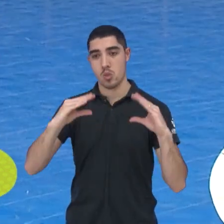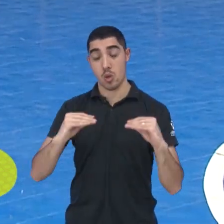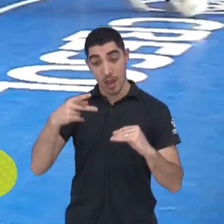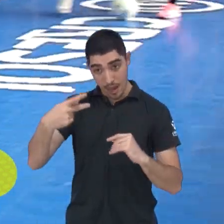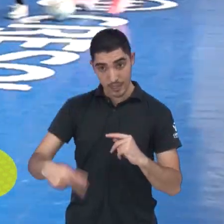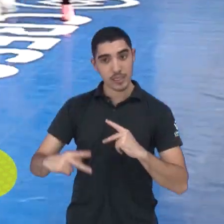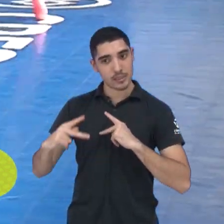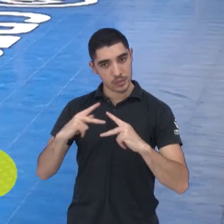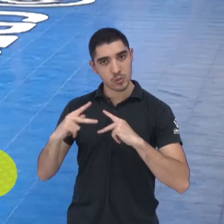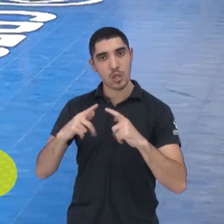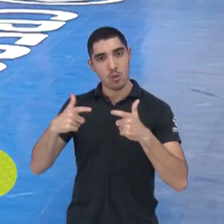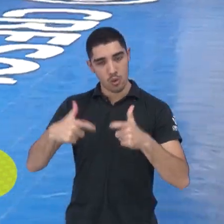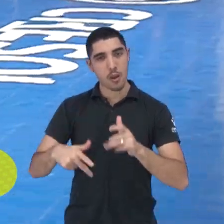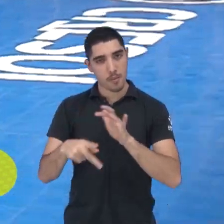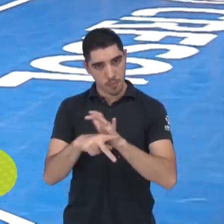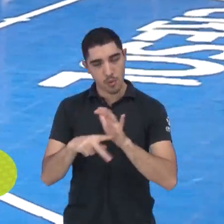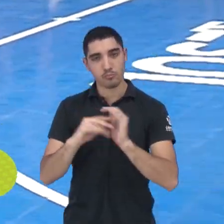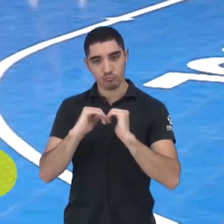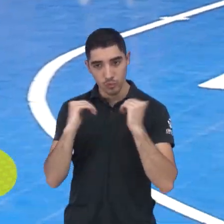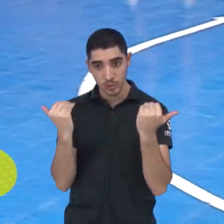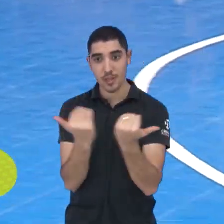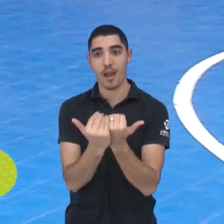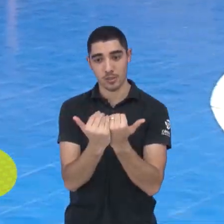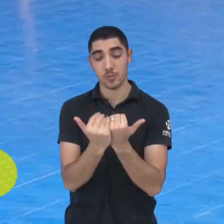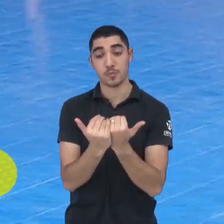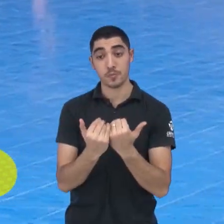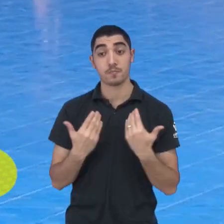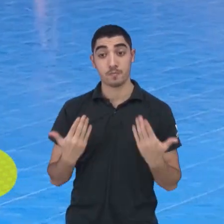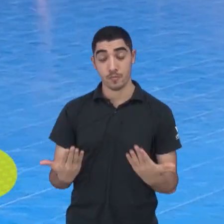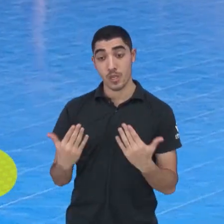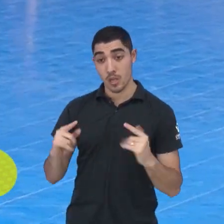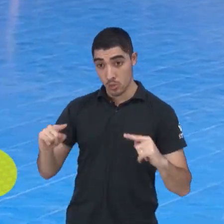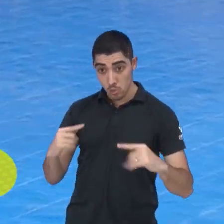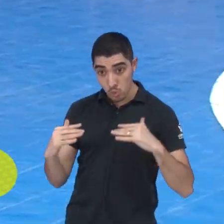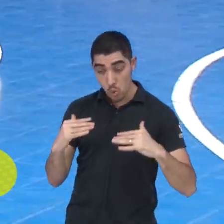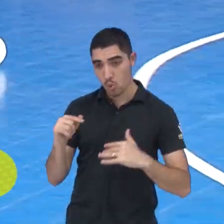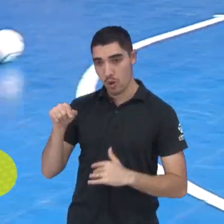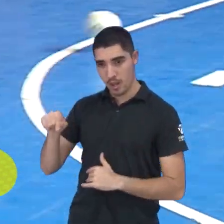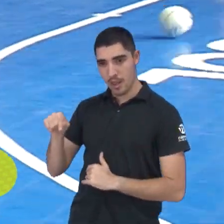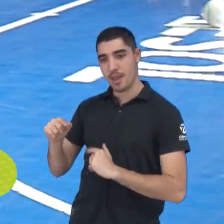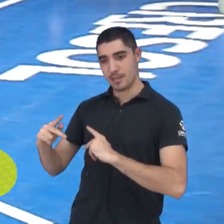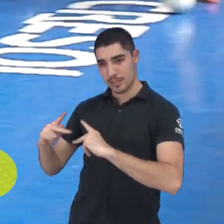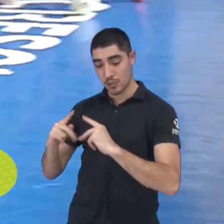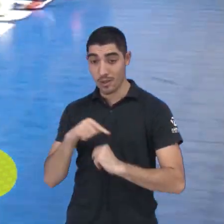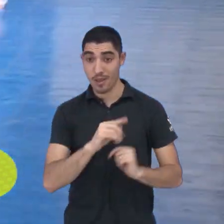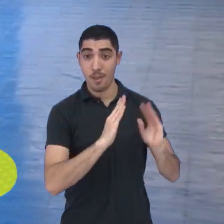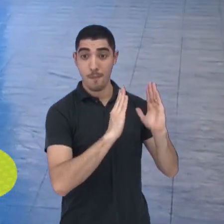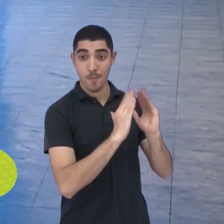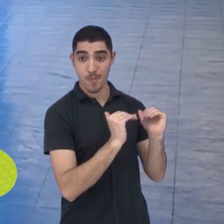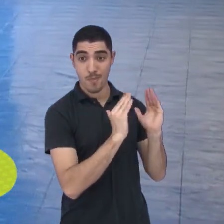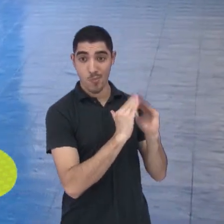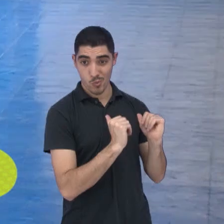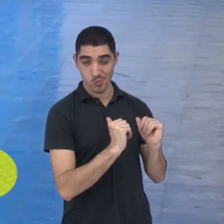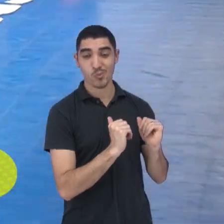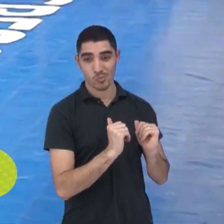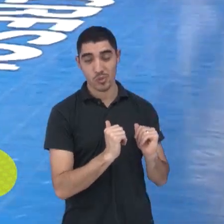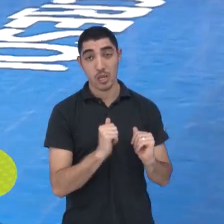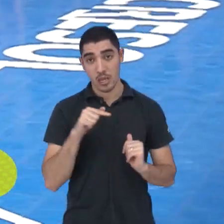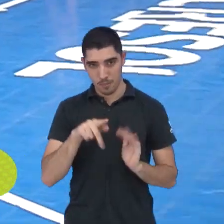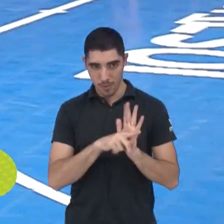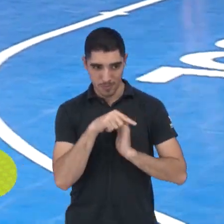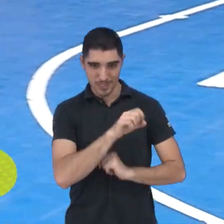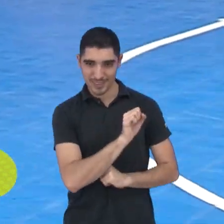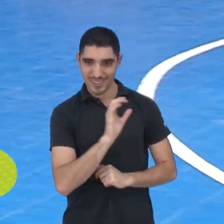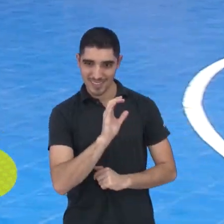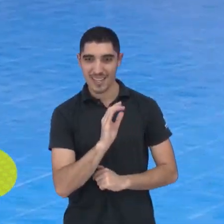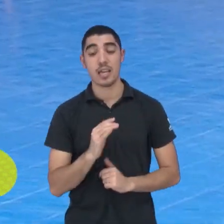Clube, pela penúltima rodada da fase de classificação da competição, contra o time do Barateiro de Brusque, Santa Catarina, para tentar melhorar o seu